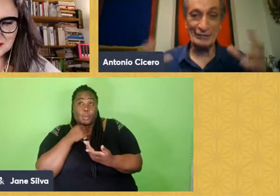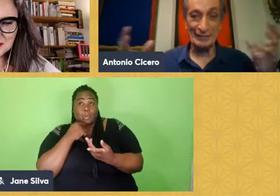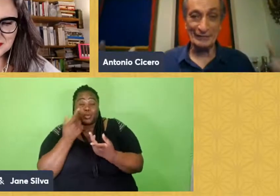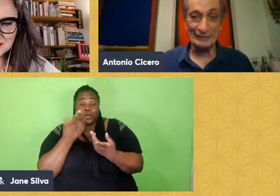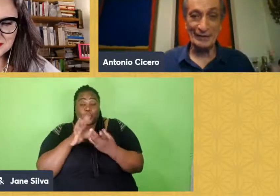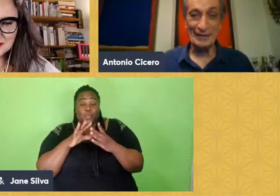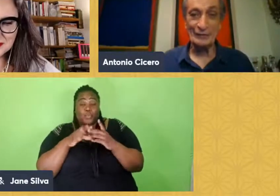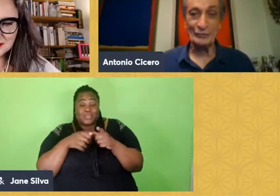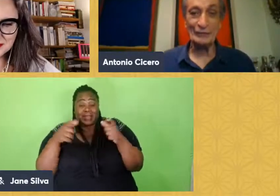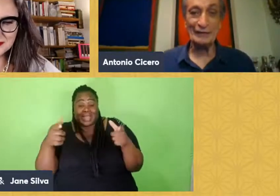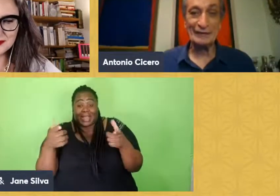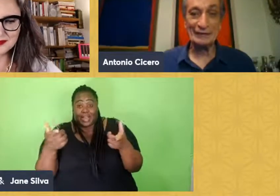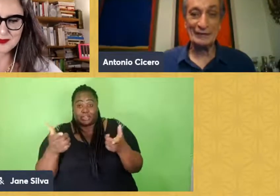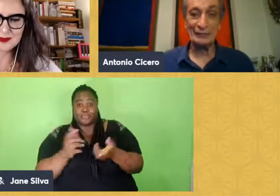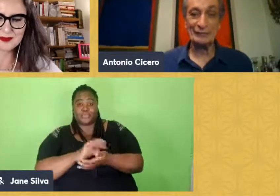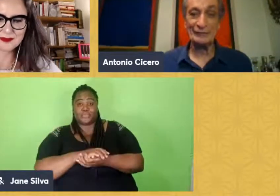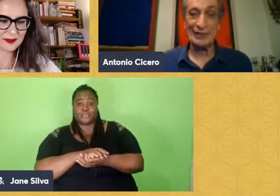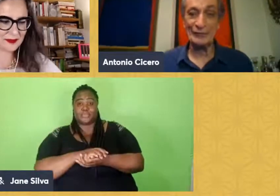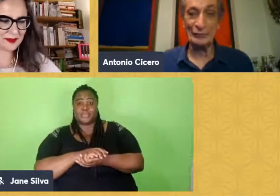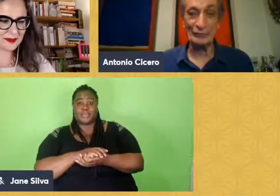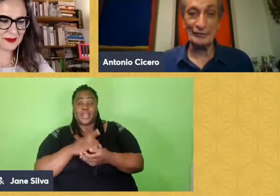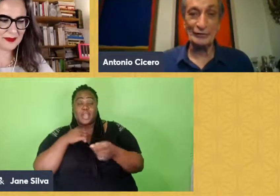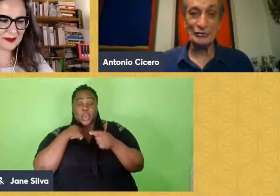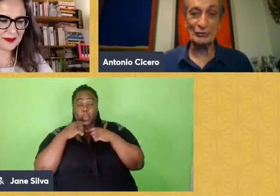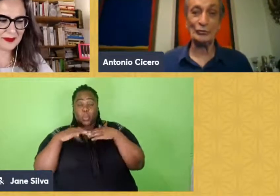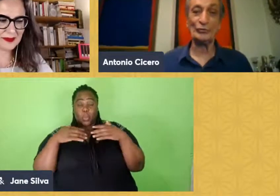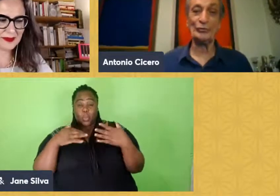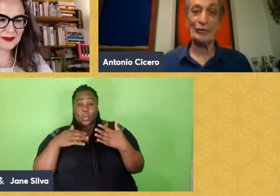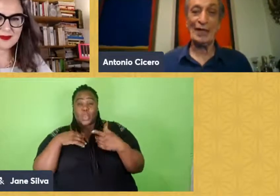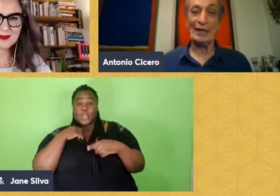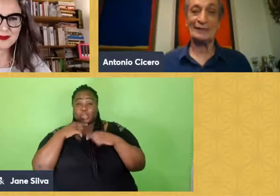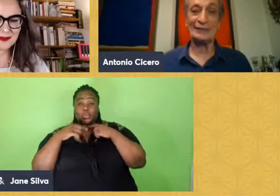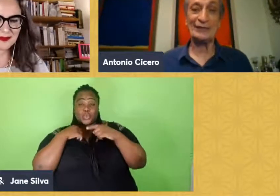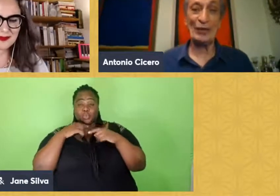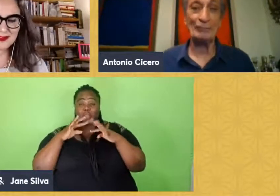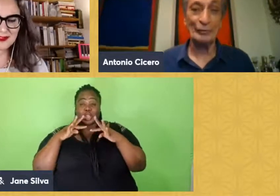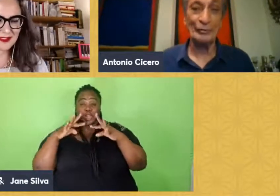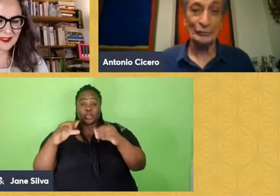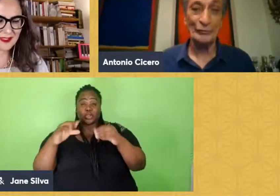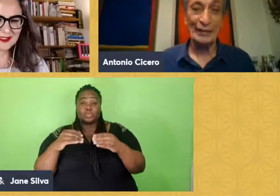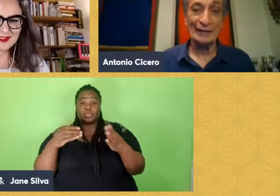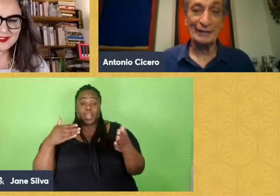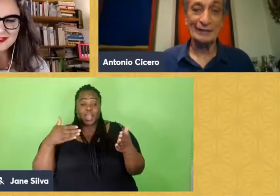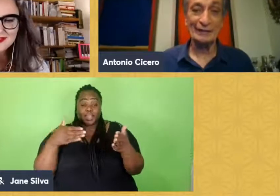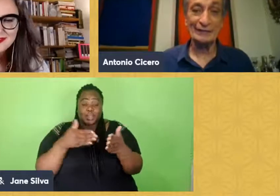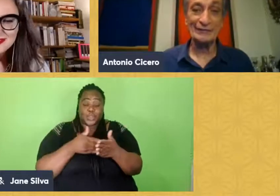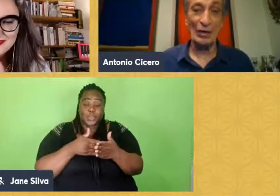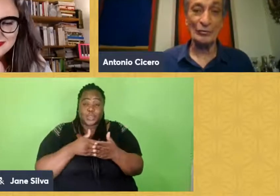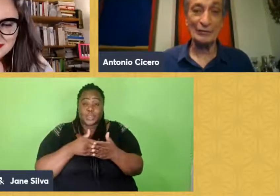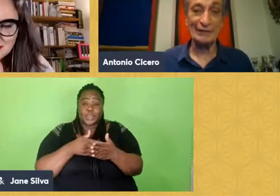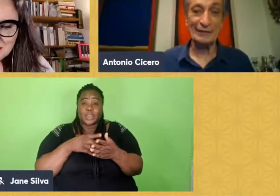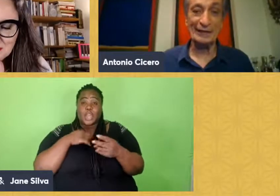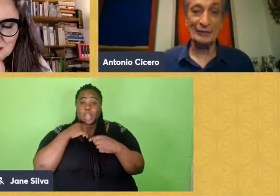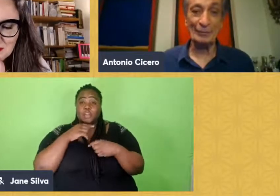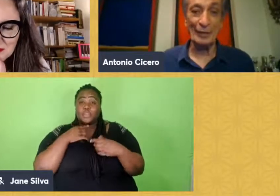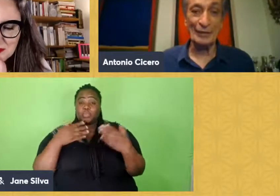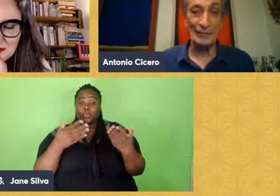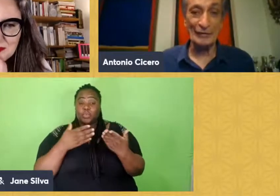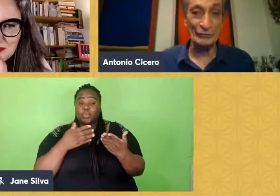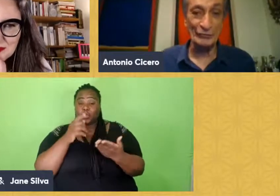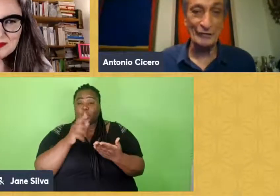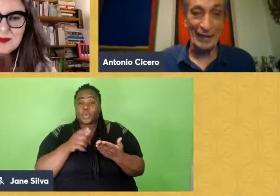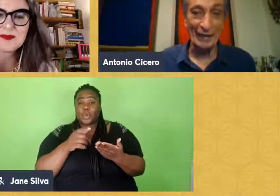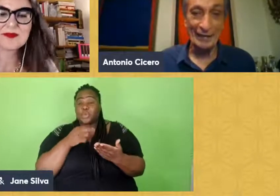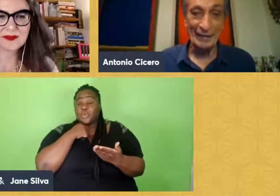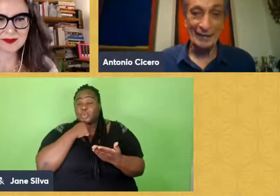dúvida imensa. Ele duvida de tudo até chegar a um ponto de algo em que ele não pode